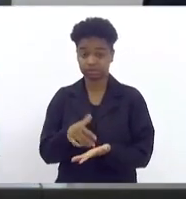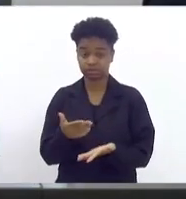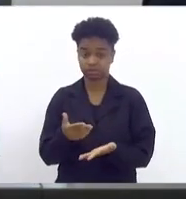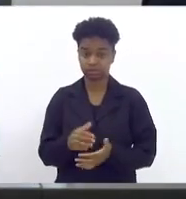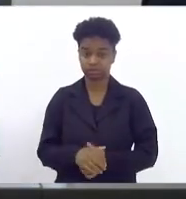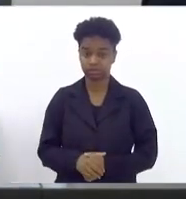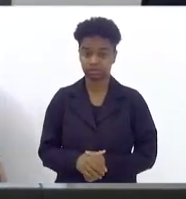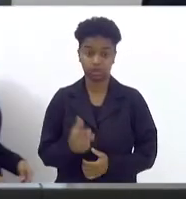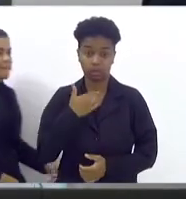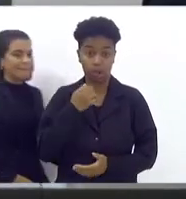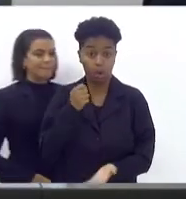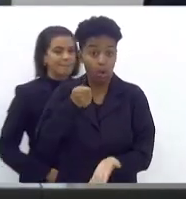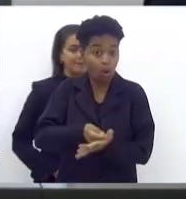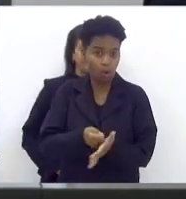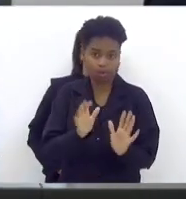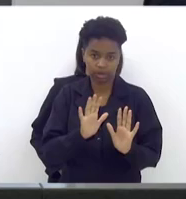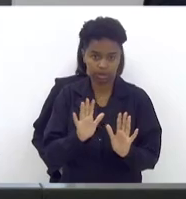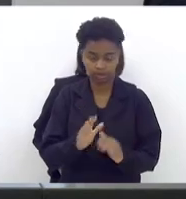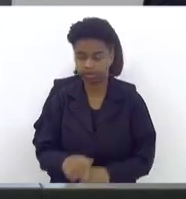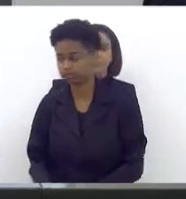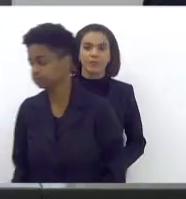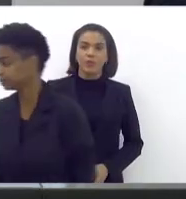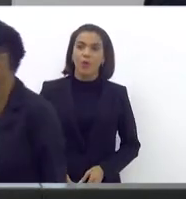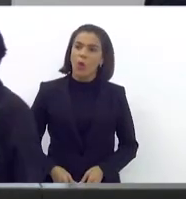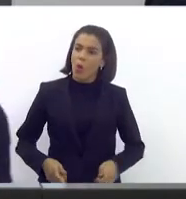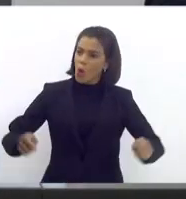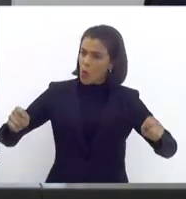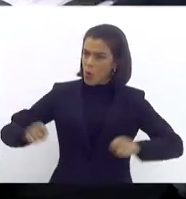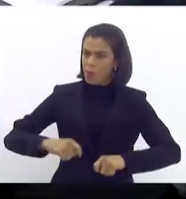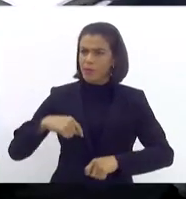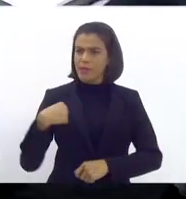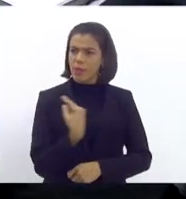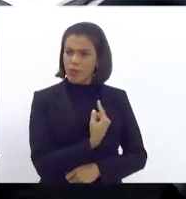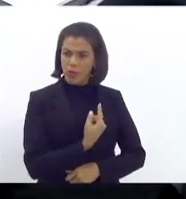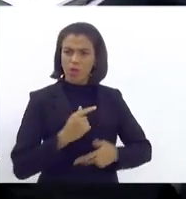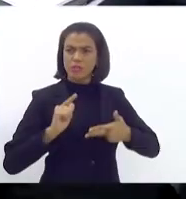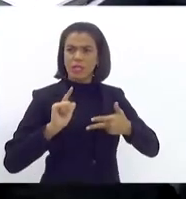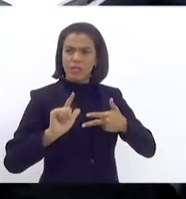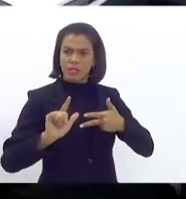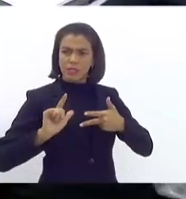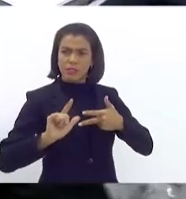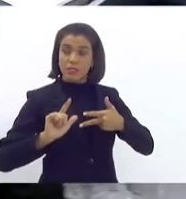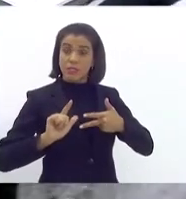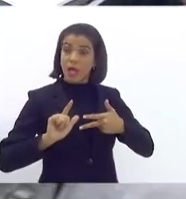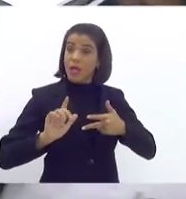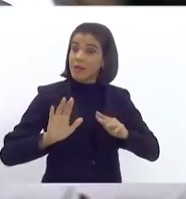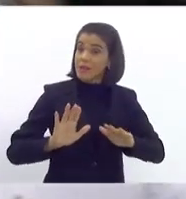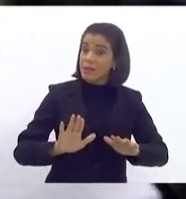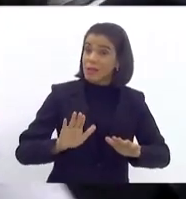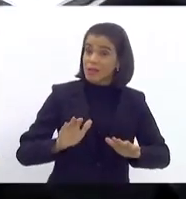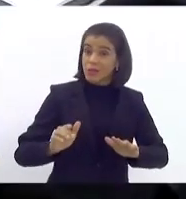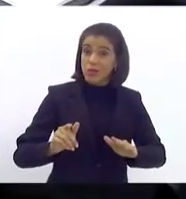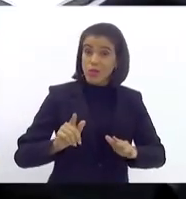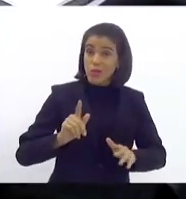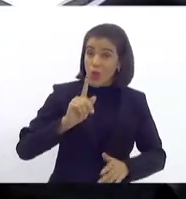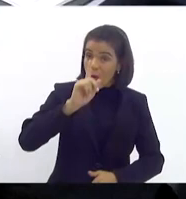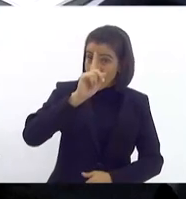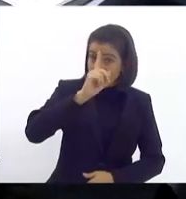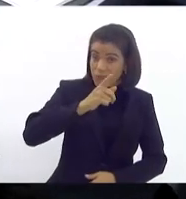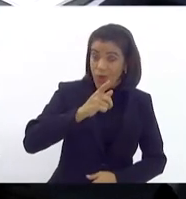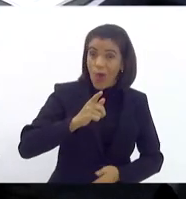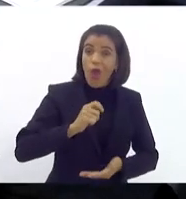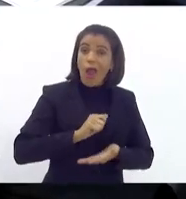poderíamos impor ao Estado, competência não ao nossa legislar, desde que não gere custo para o Executivo. Se está gerando custo